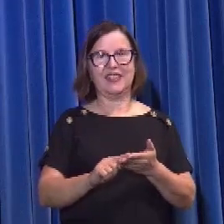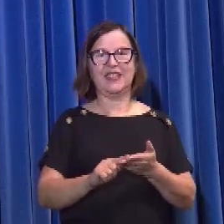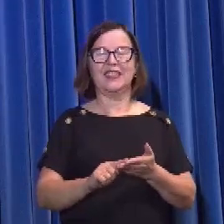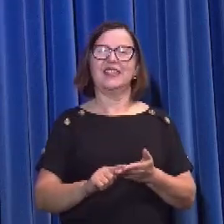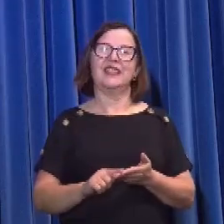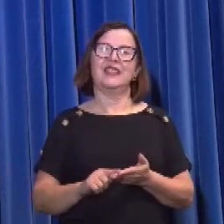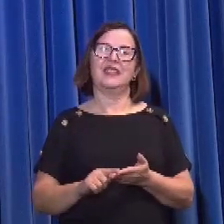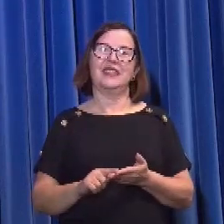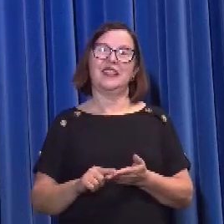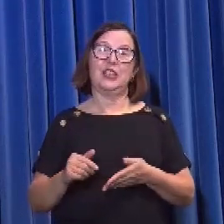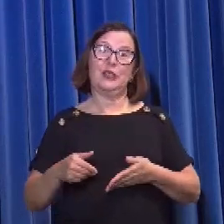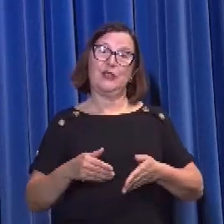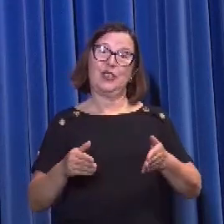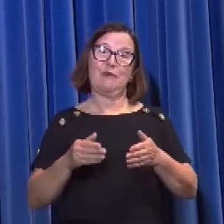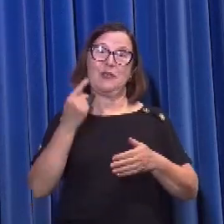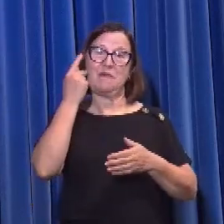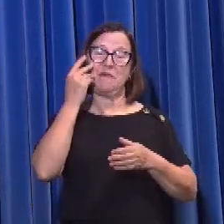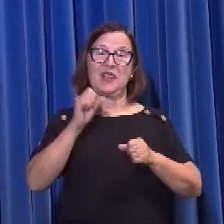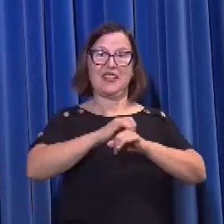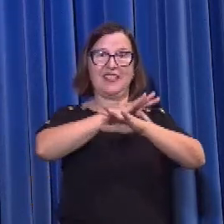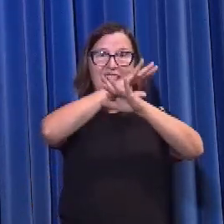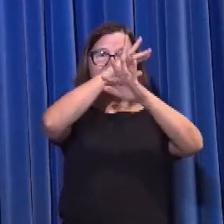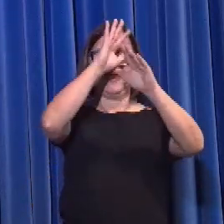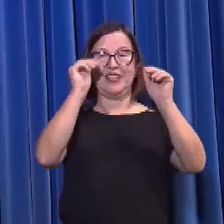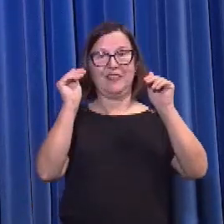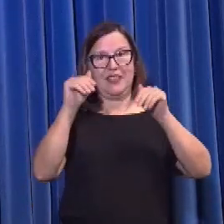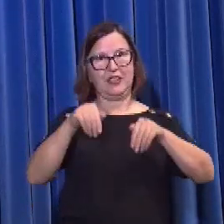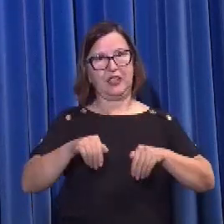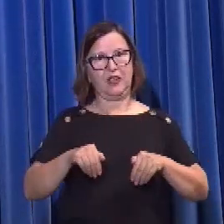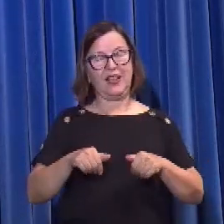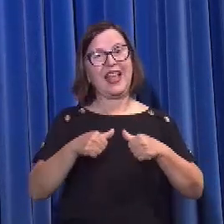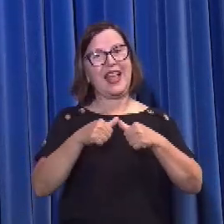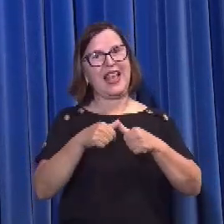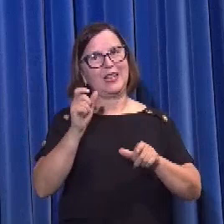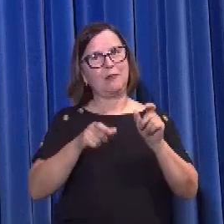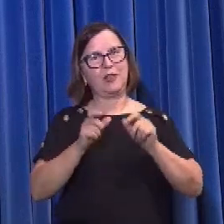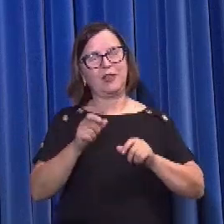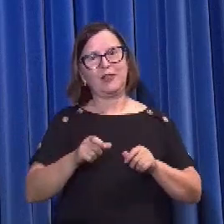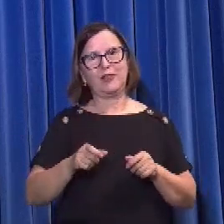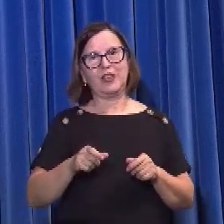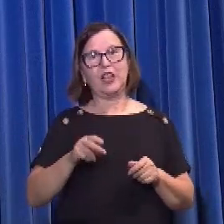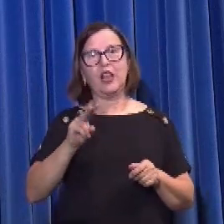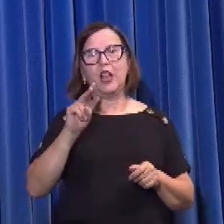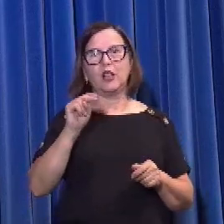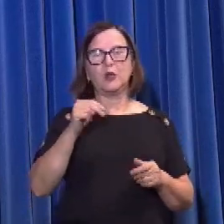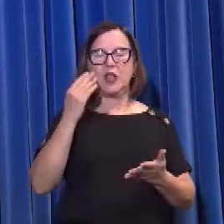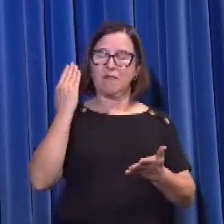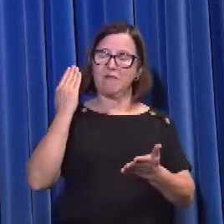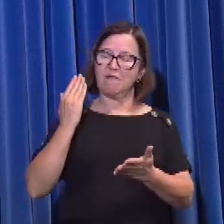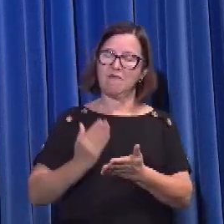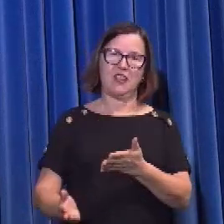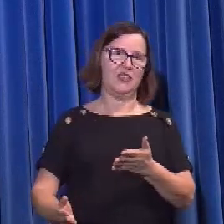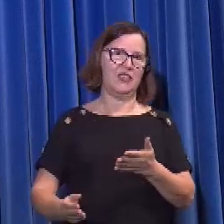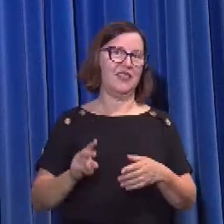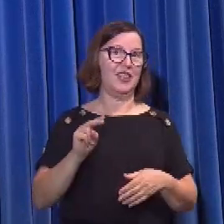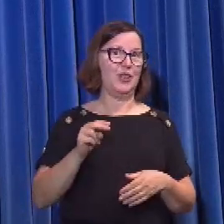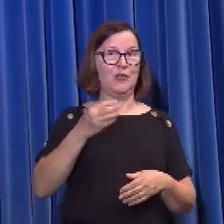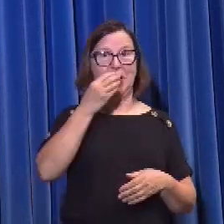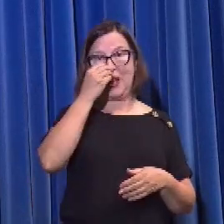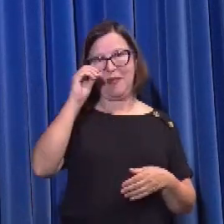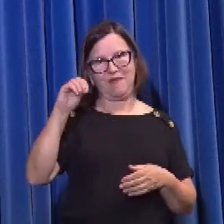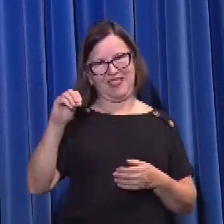final, essas pessoas nunca serão e jamais poderão ser perdidos ou